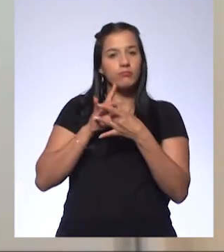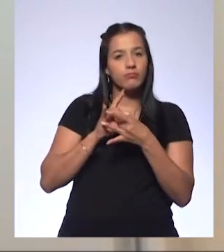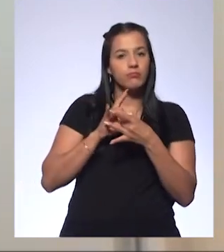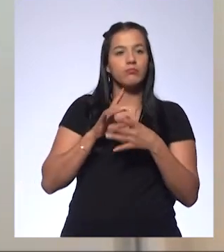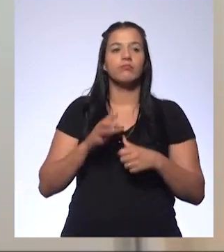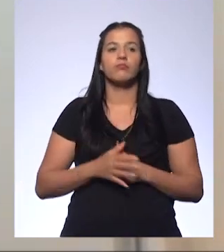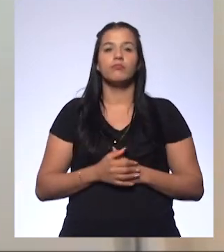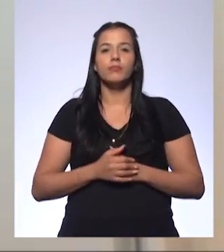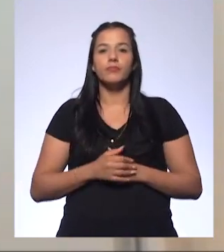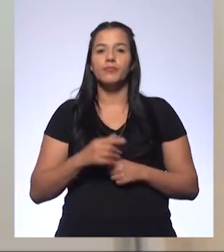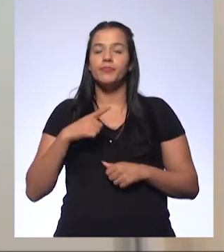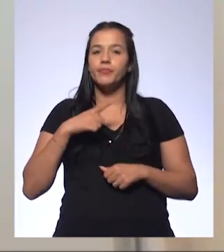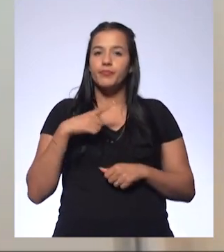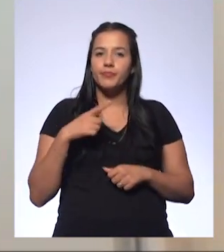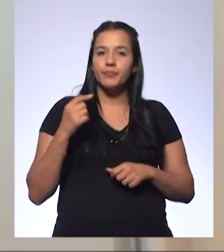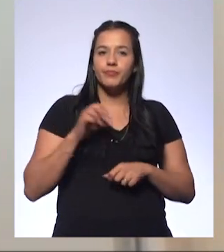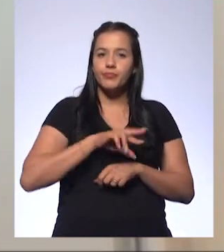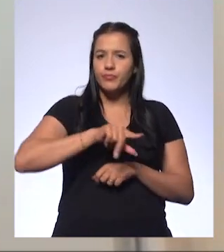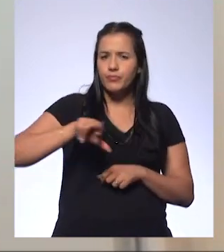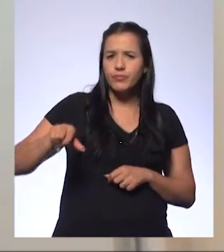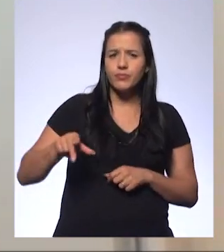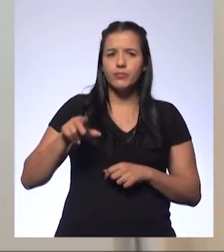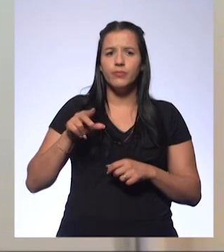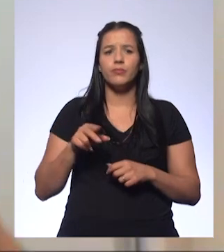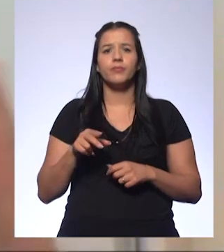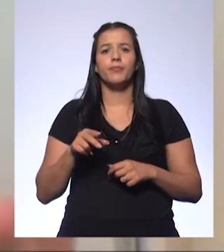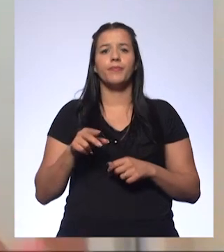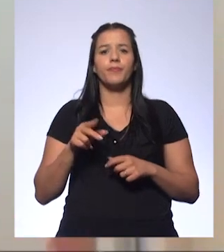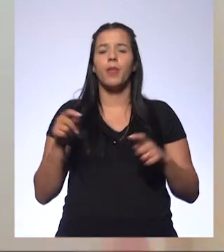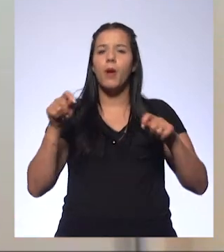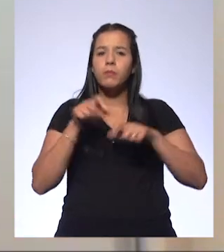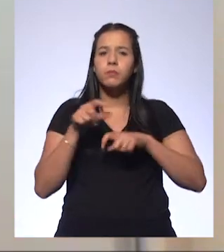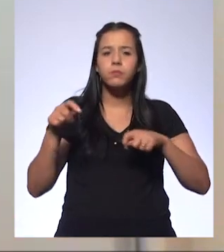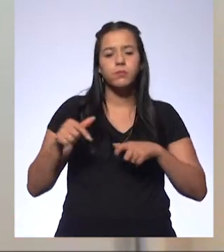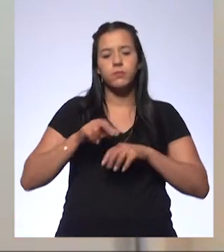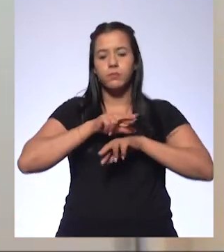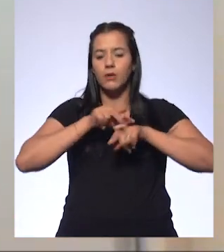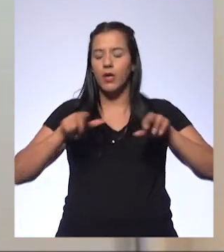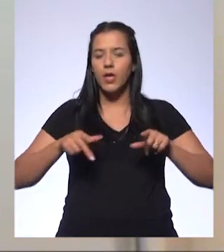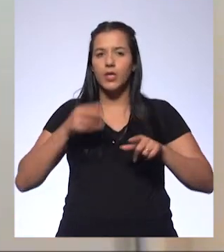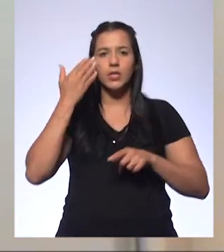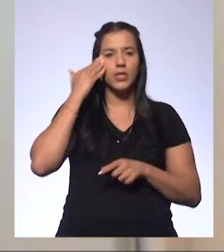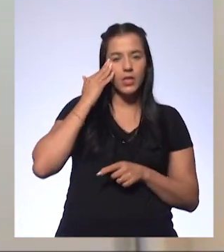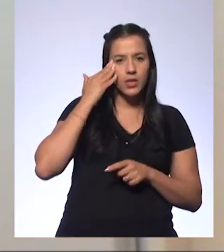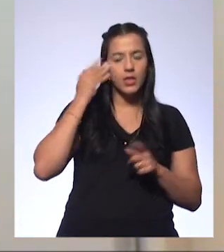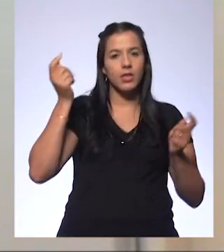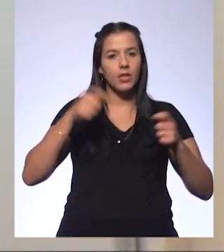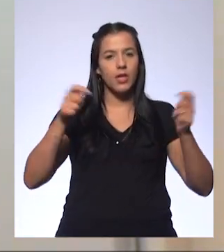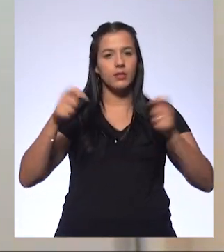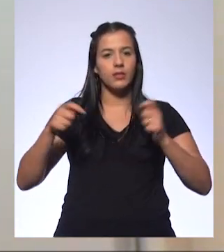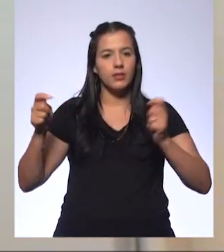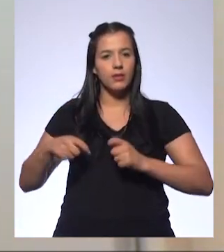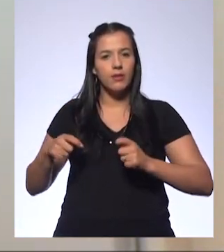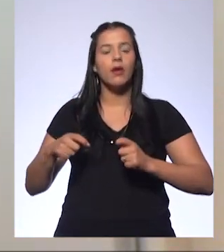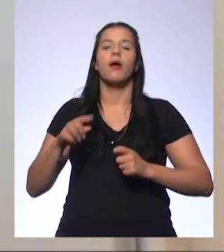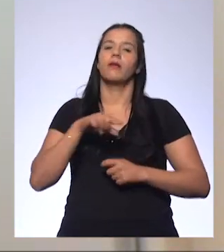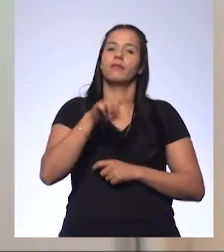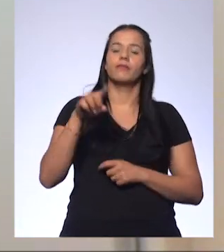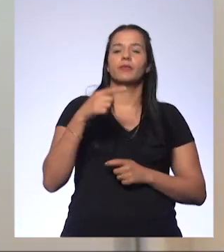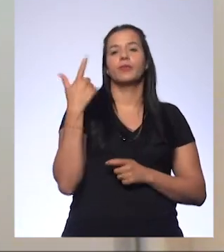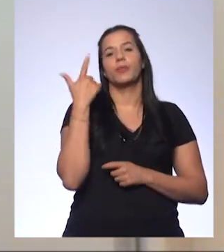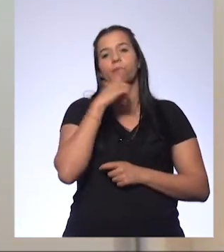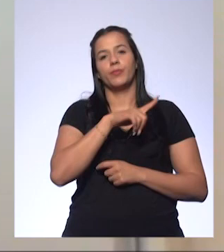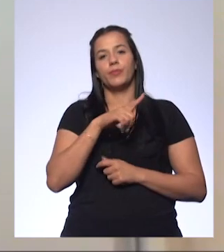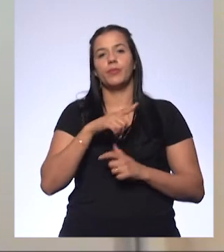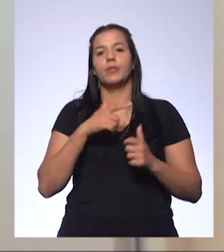distribuição eletrônica, eu consigo entender as ligações, consigo diferenciar as ligações e aí consigo também diferenciar ou entender propriedades,